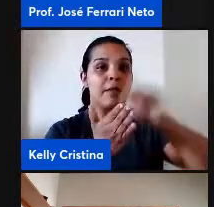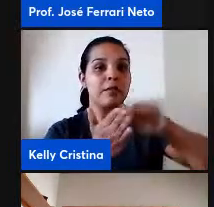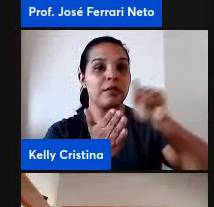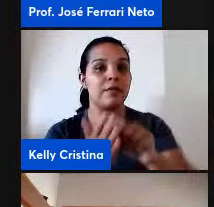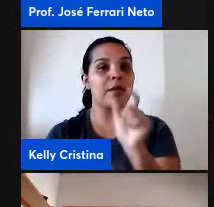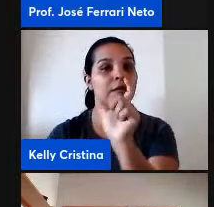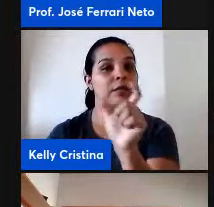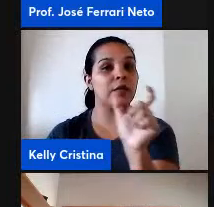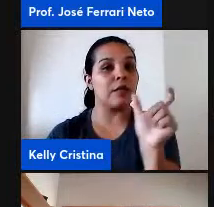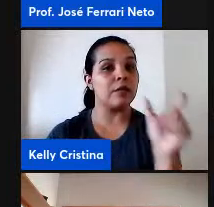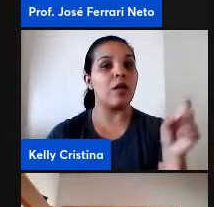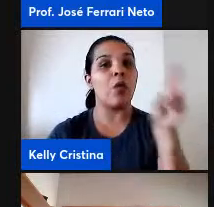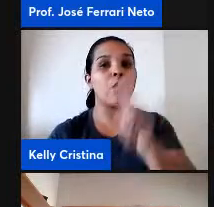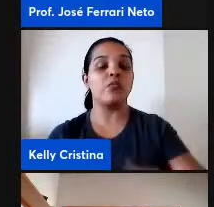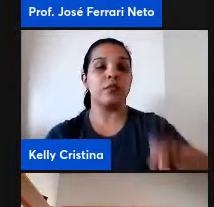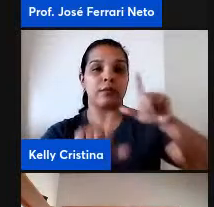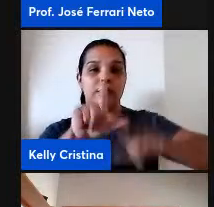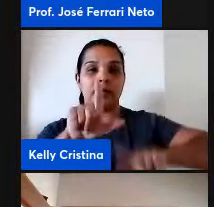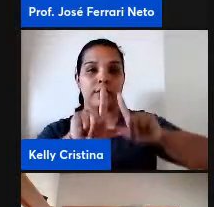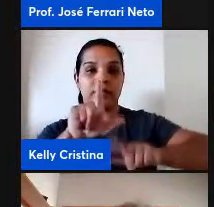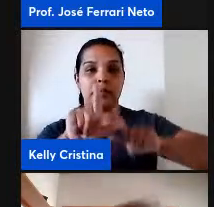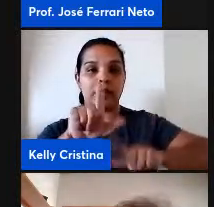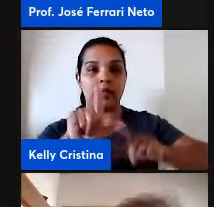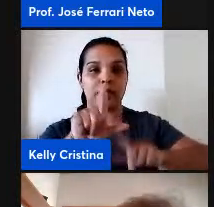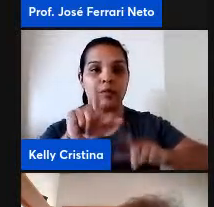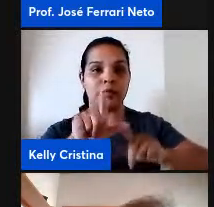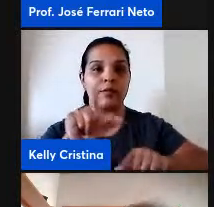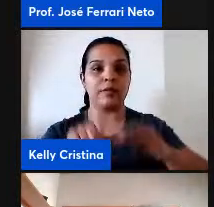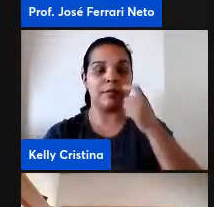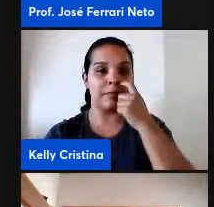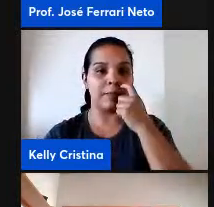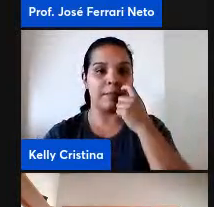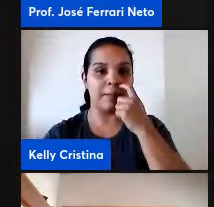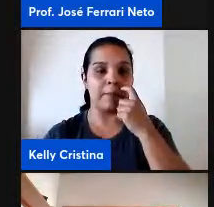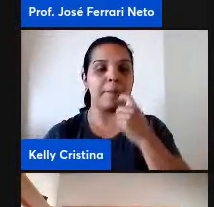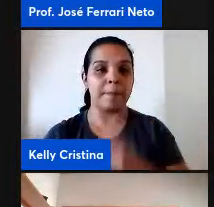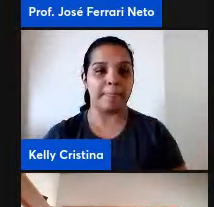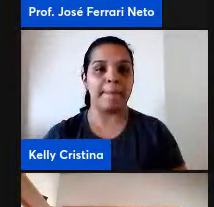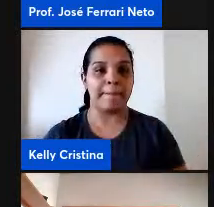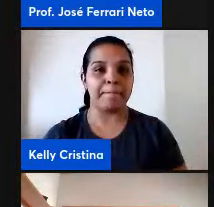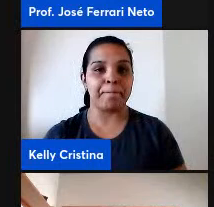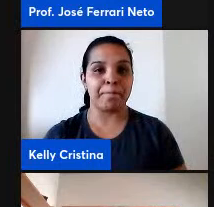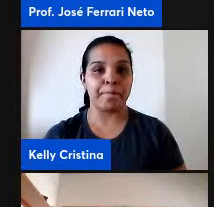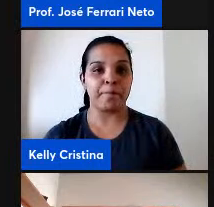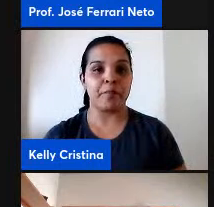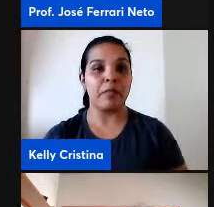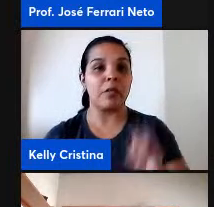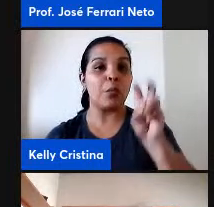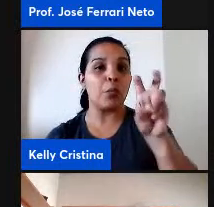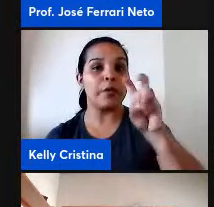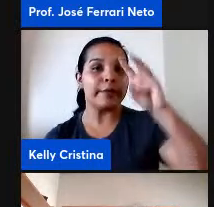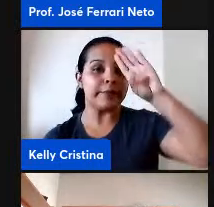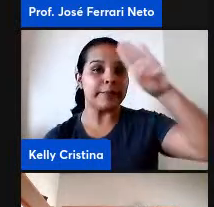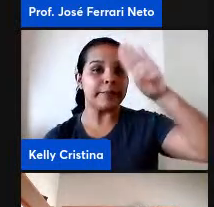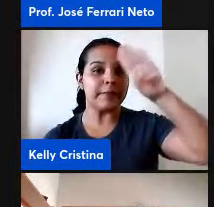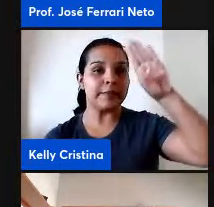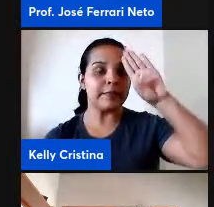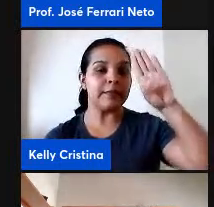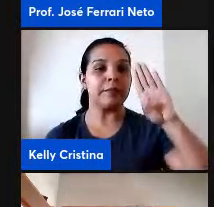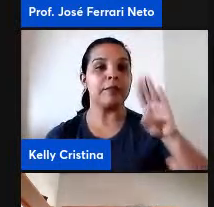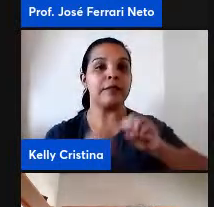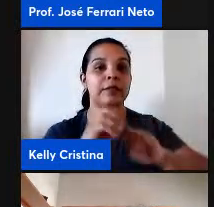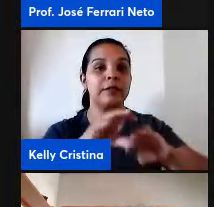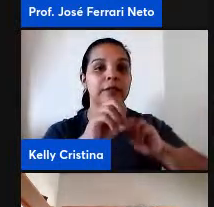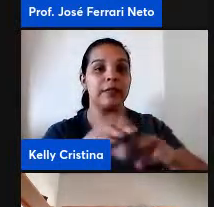palavras, usamos as letras. Sim. Cujos nomes... Tu falaste. Falei, ótimo. O quinto princípio didático de ensino.